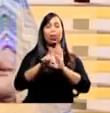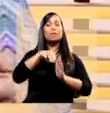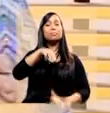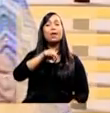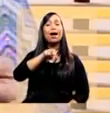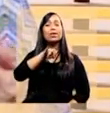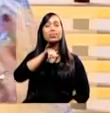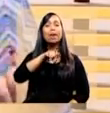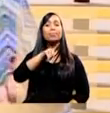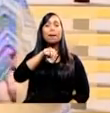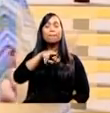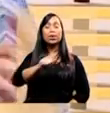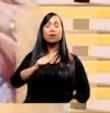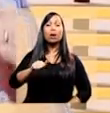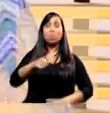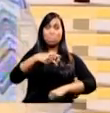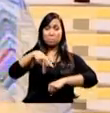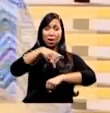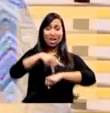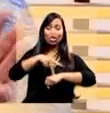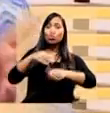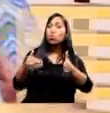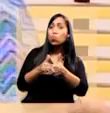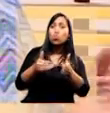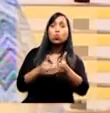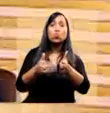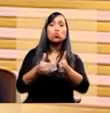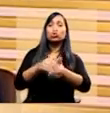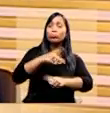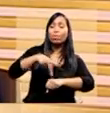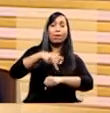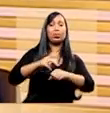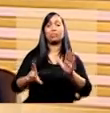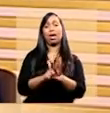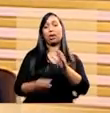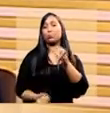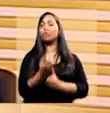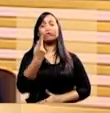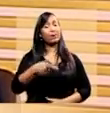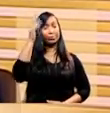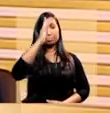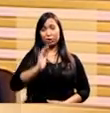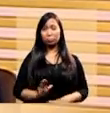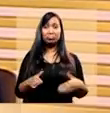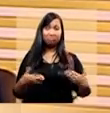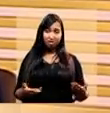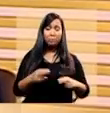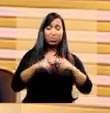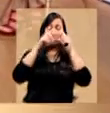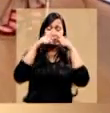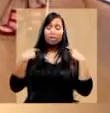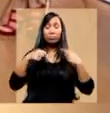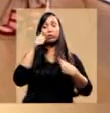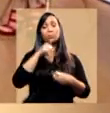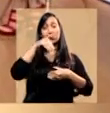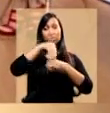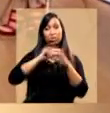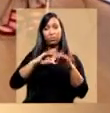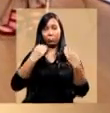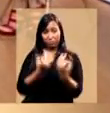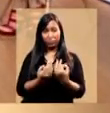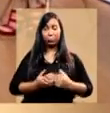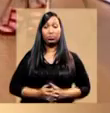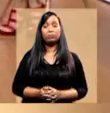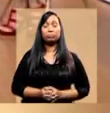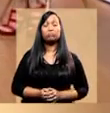da Penha, o Brasil foi o último país a ter uma lei como a Lei Maria da Penha, específica para a questão da violência doméstica e familiar